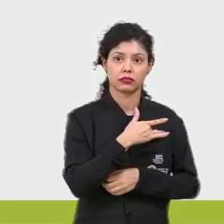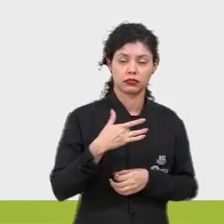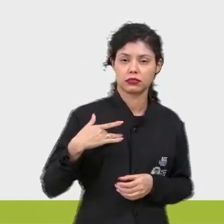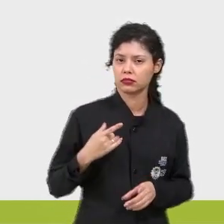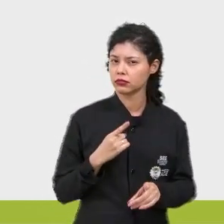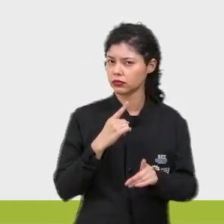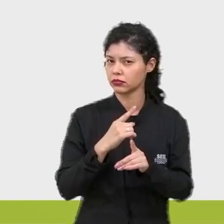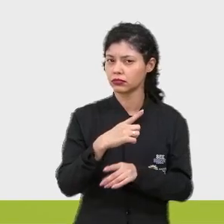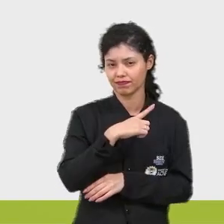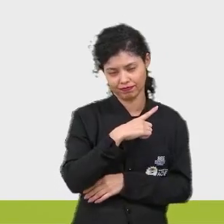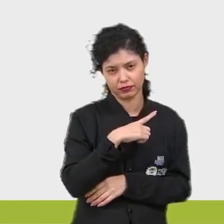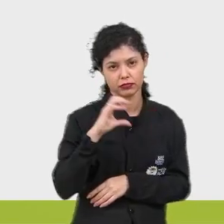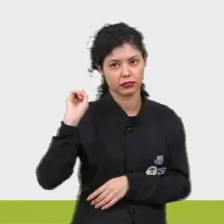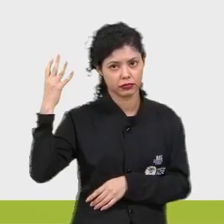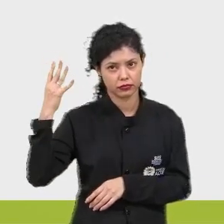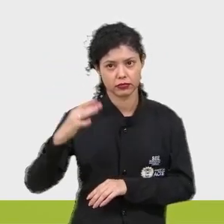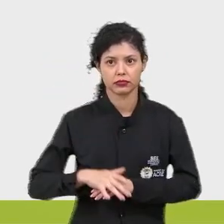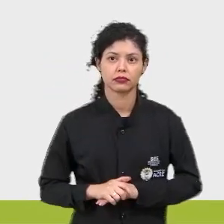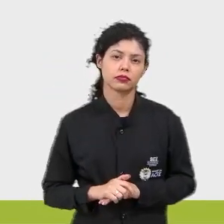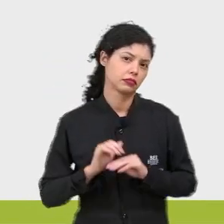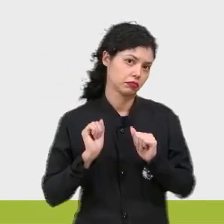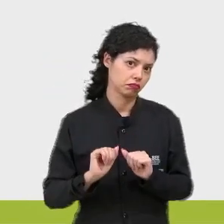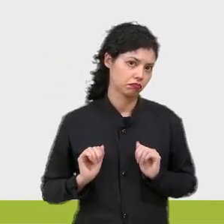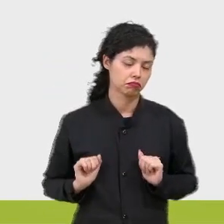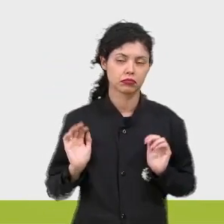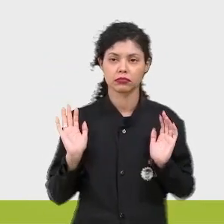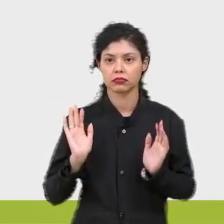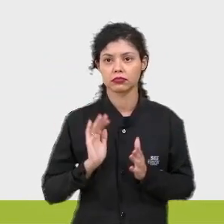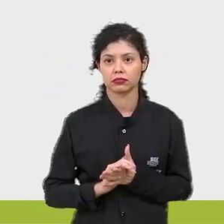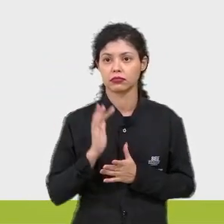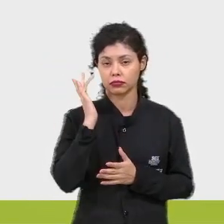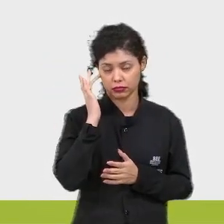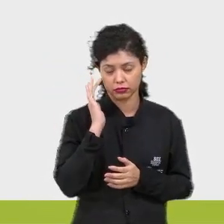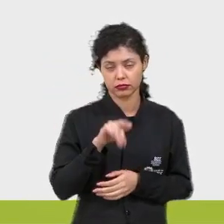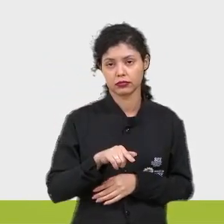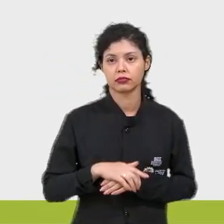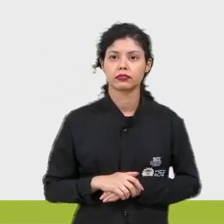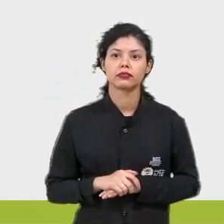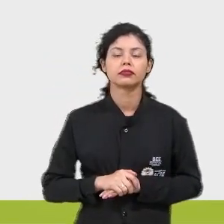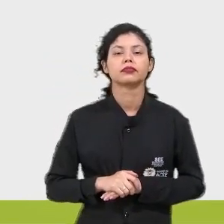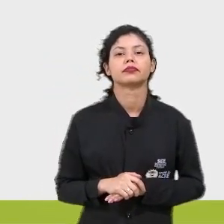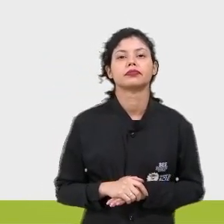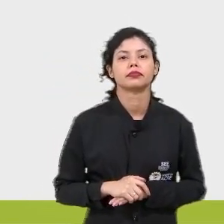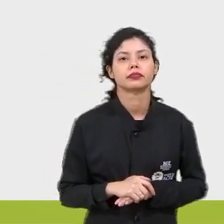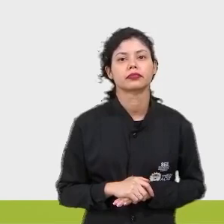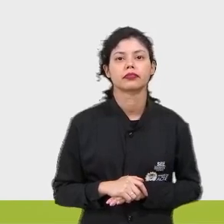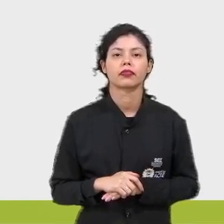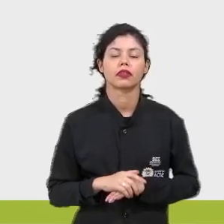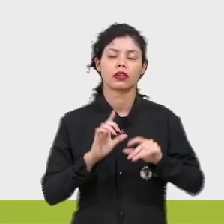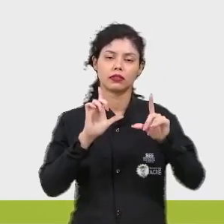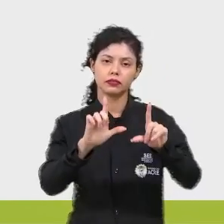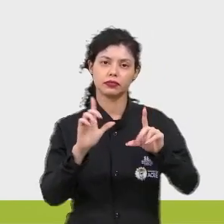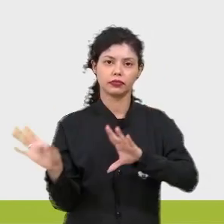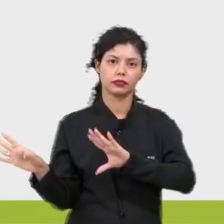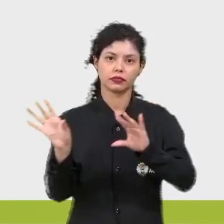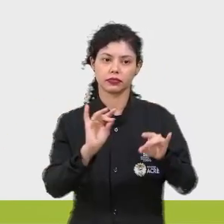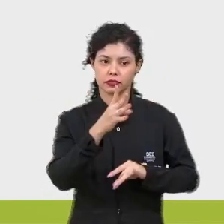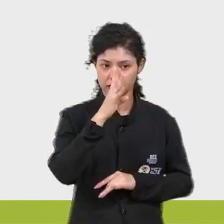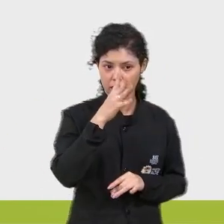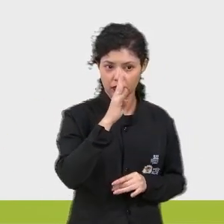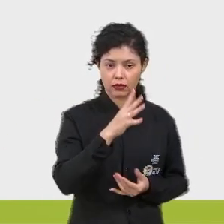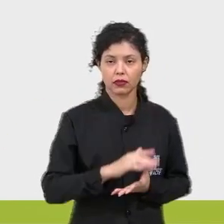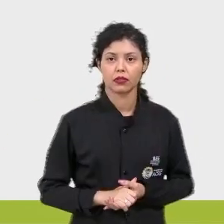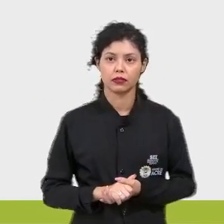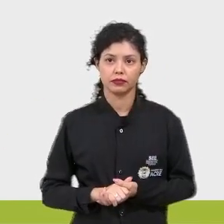municipal de saúde se encontra. Pode ser, professor, já que um objetivo da charge trazer uma